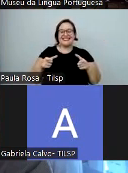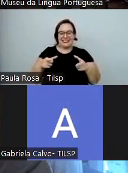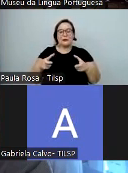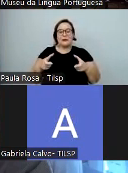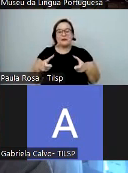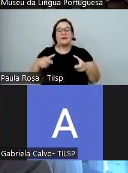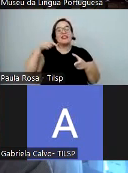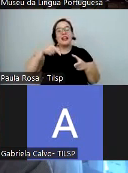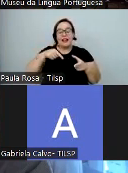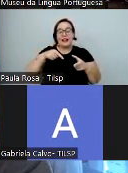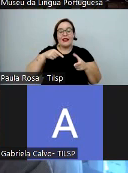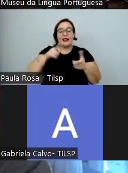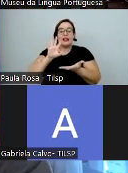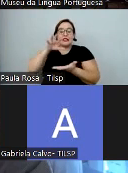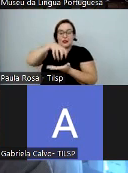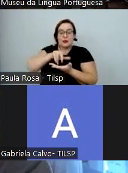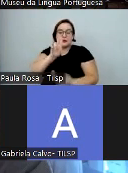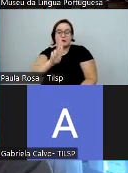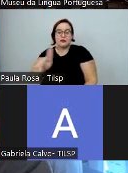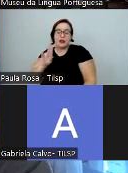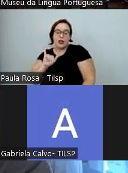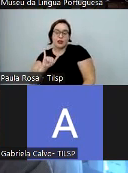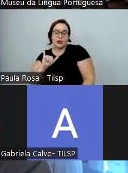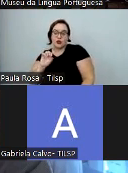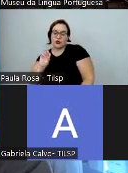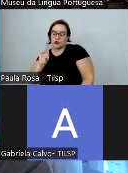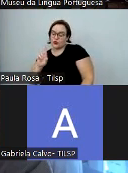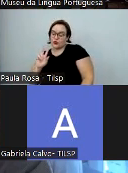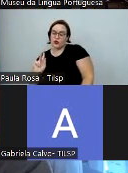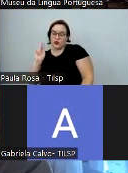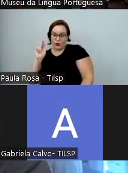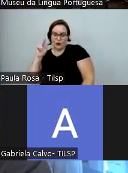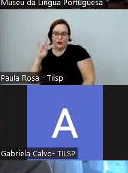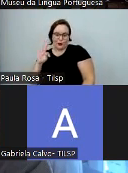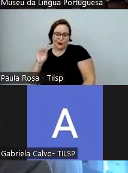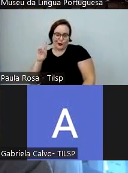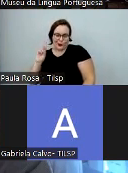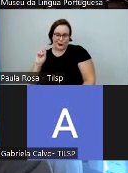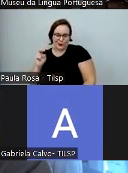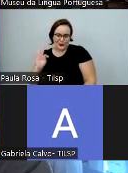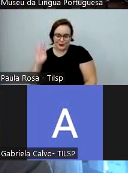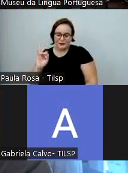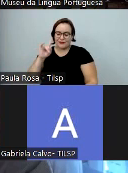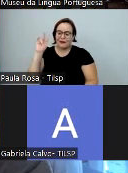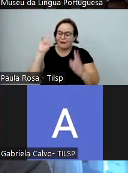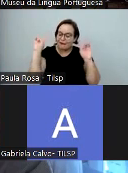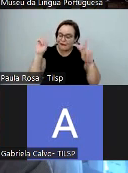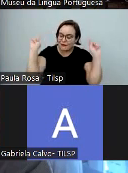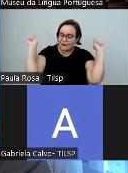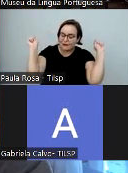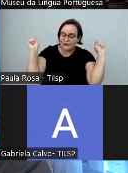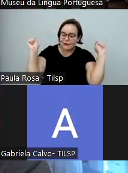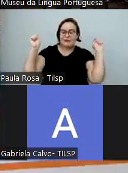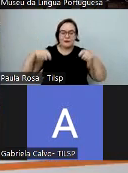Toronto Campos de glendon em Toronto aqui dá para ver um salão do nosso Museu